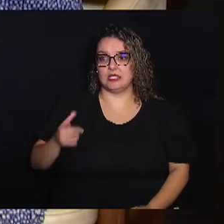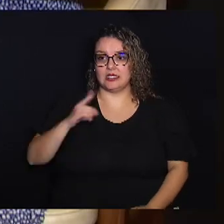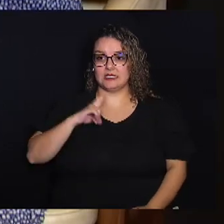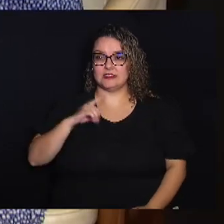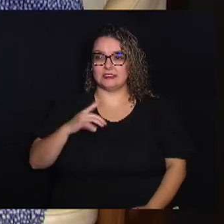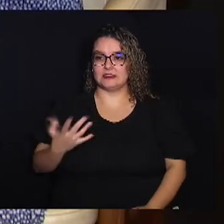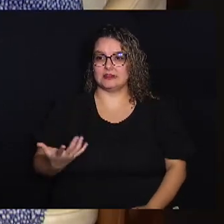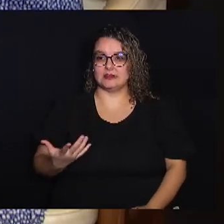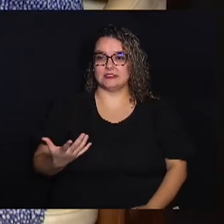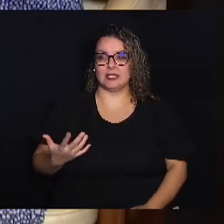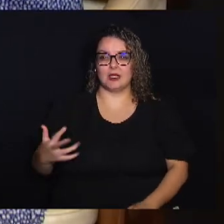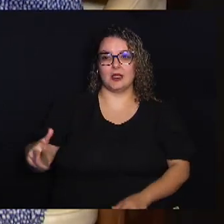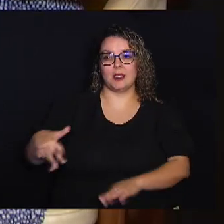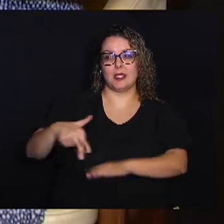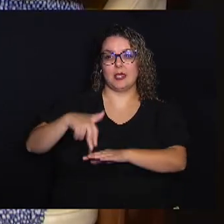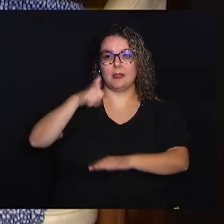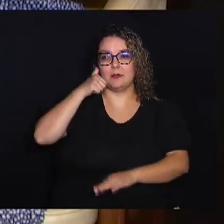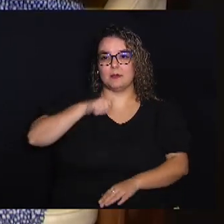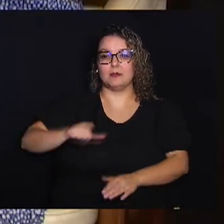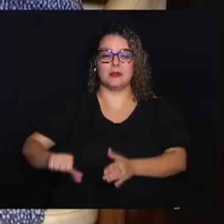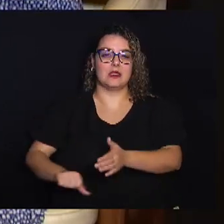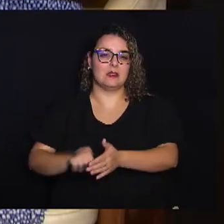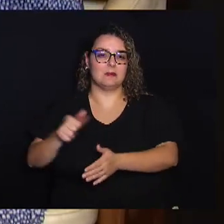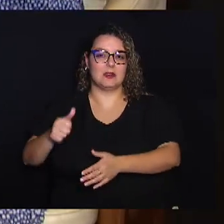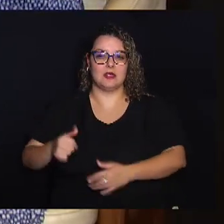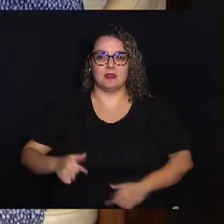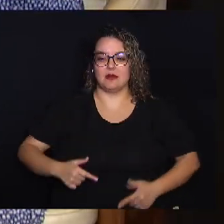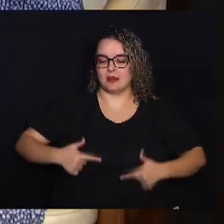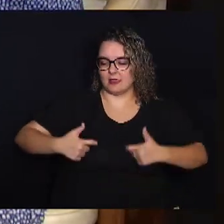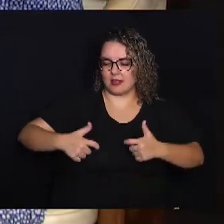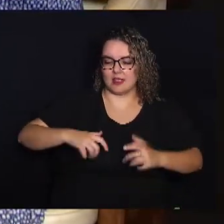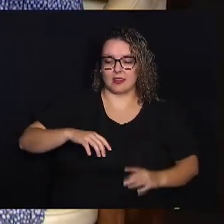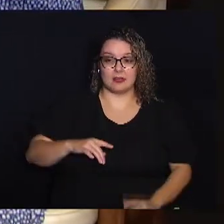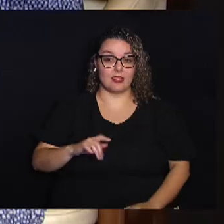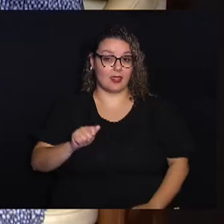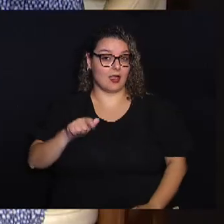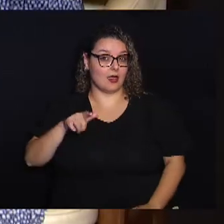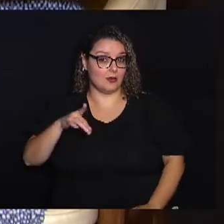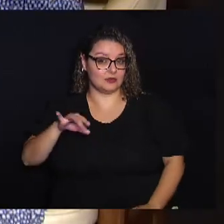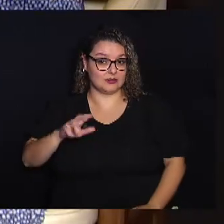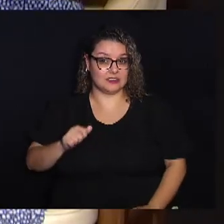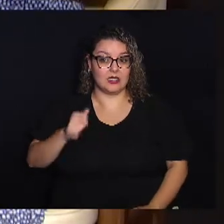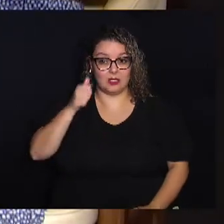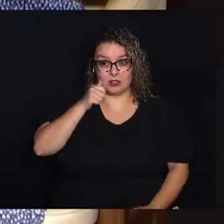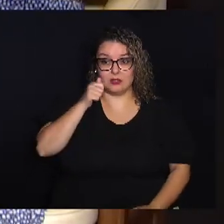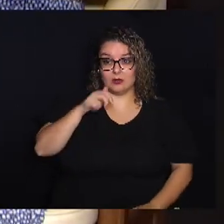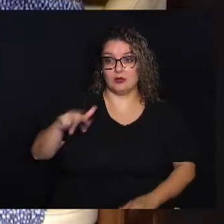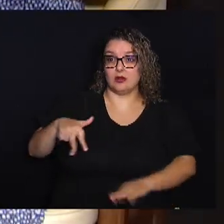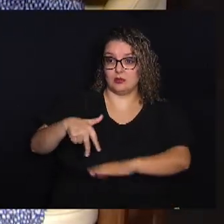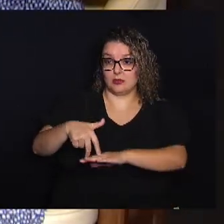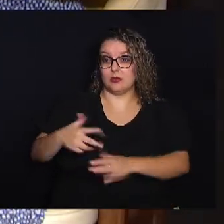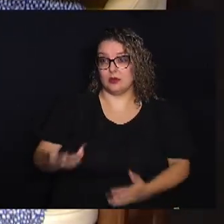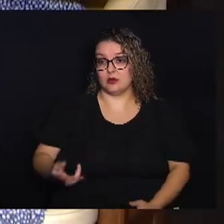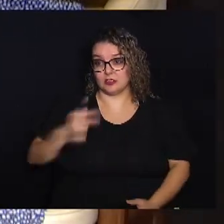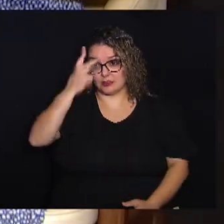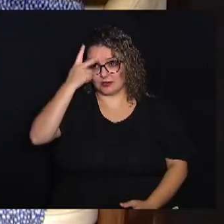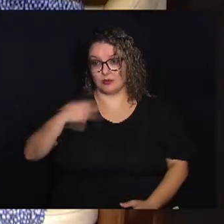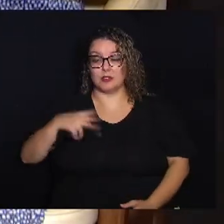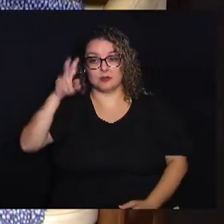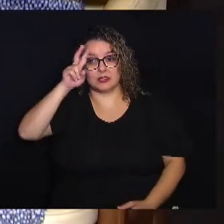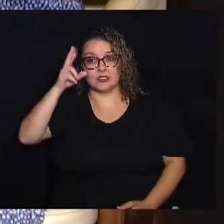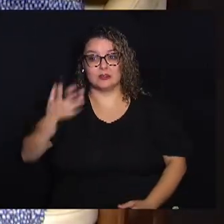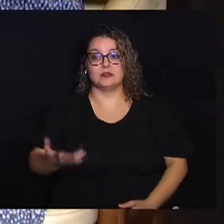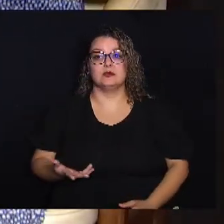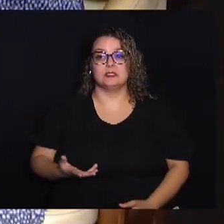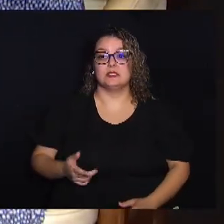essa... Ela é a primeira mulher guerreira das aldeias, então tem essa coisa da mulher, a mulher como protagonista de uma história, né? E